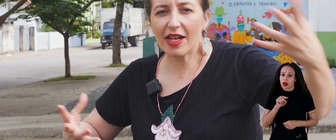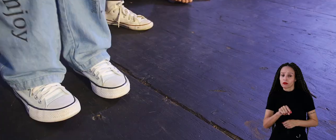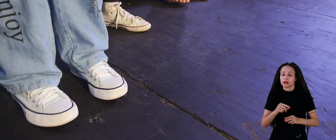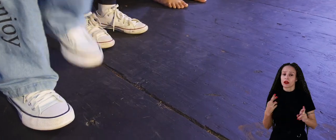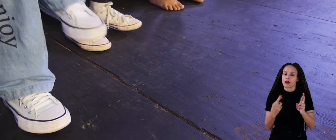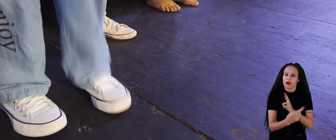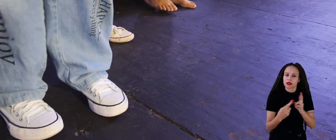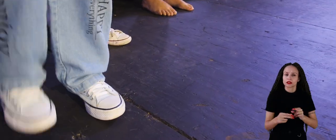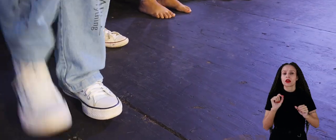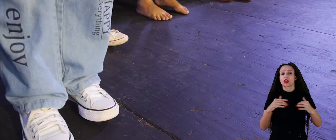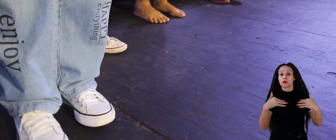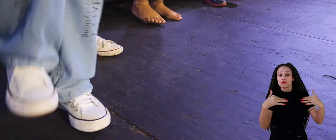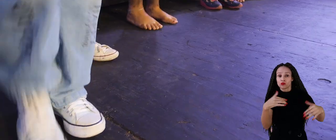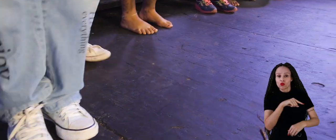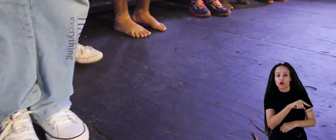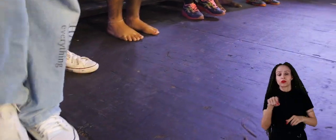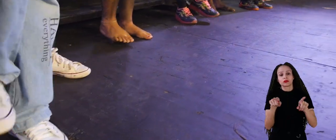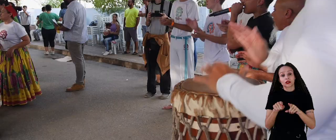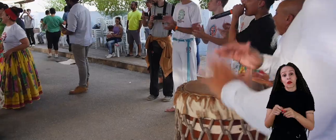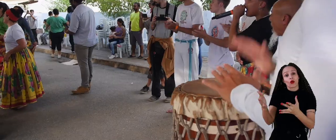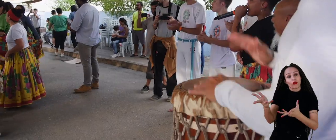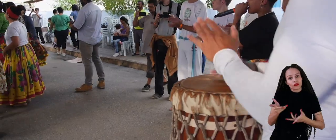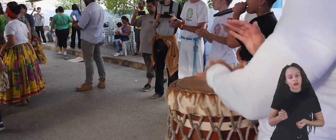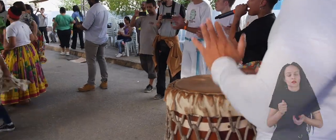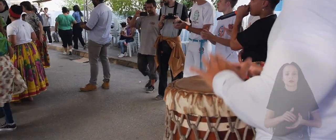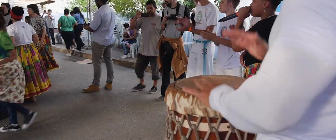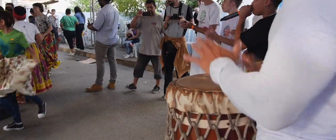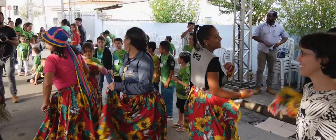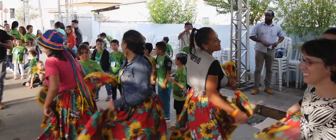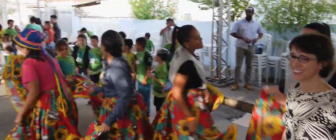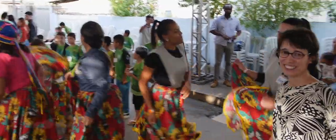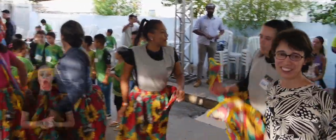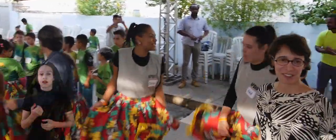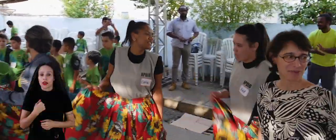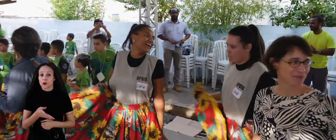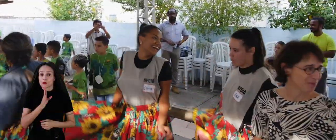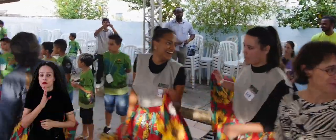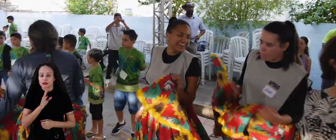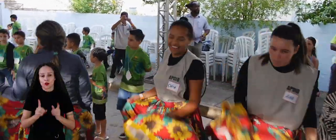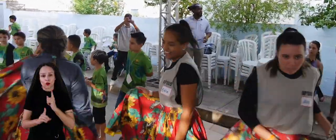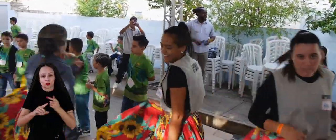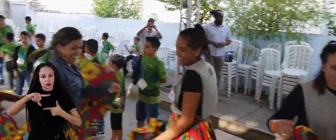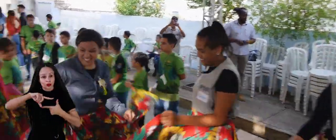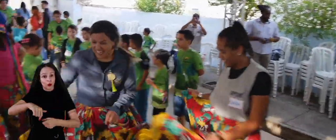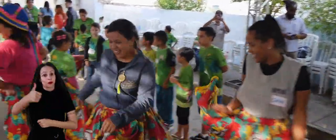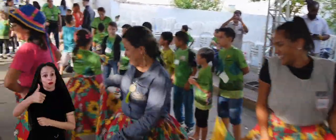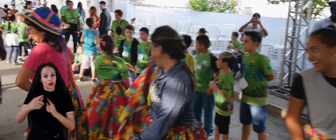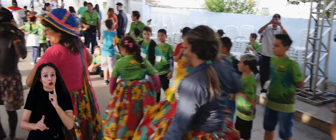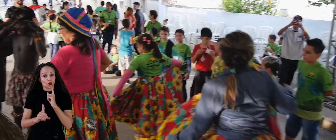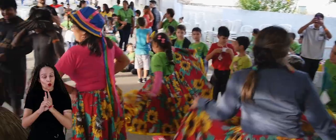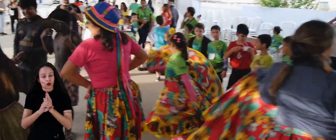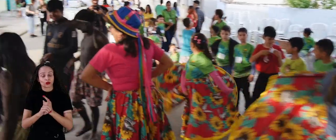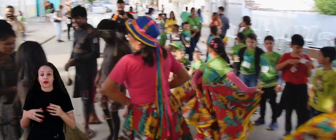para se relacionar com quem vem assistir o encontro e com os nossos convidados. Apresentações no palco. Eu conheci Juliana Camargo no